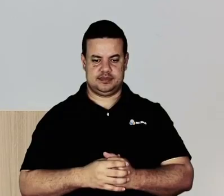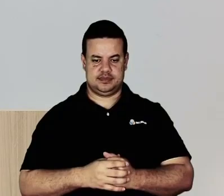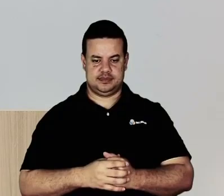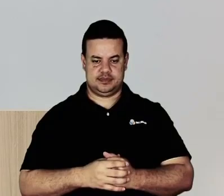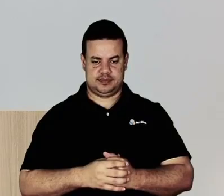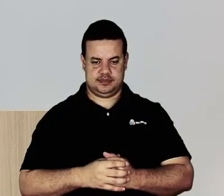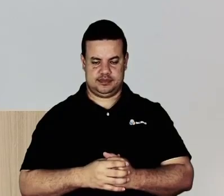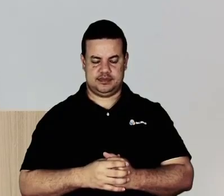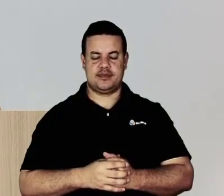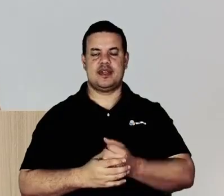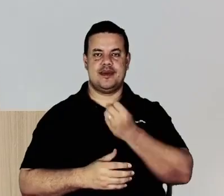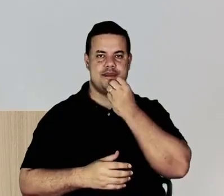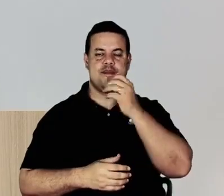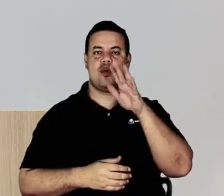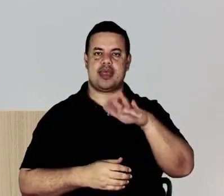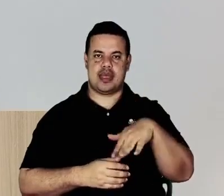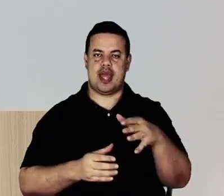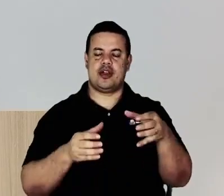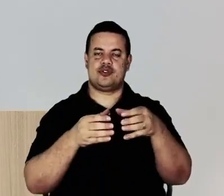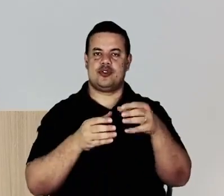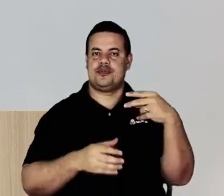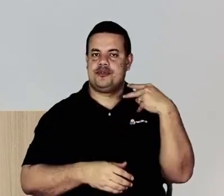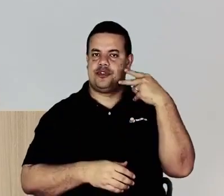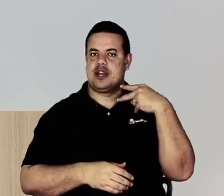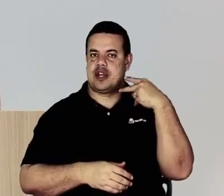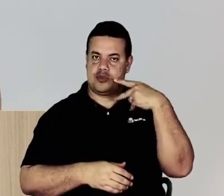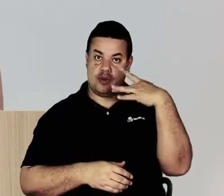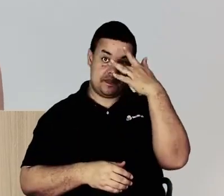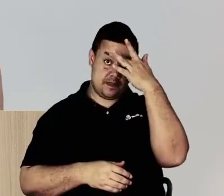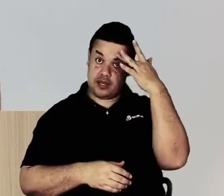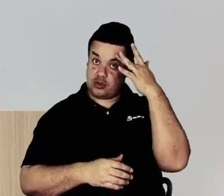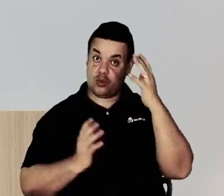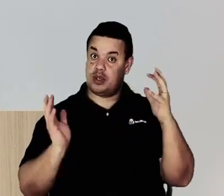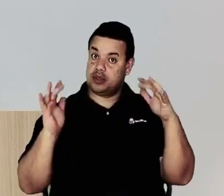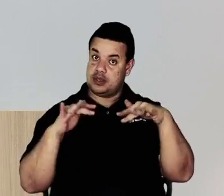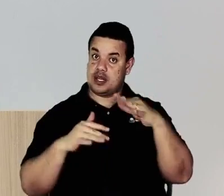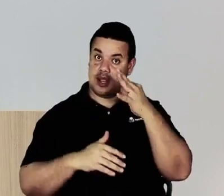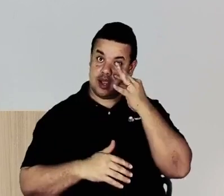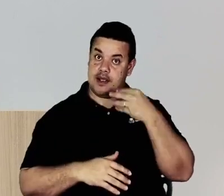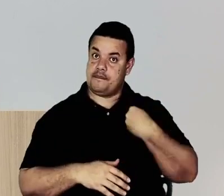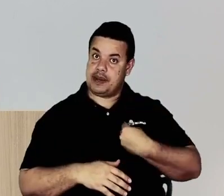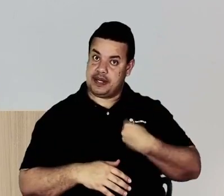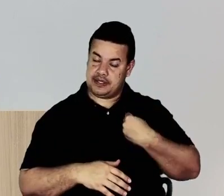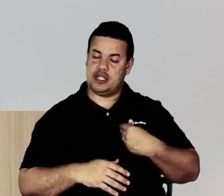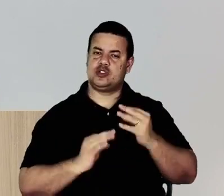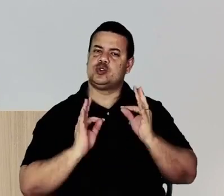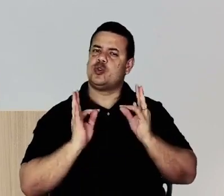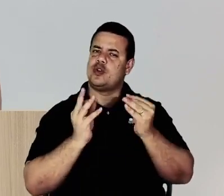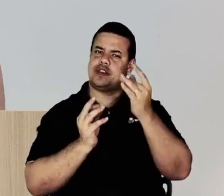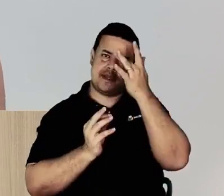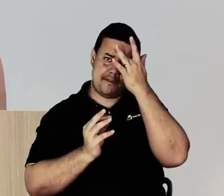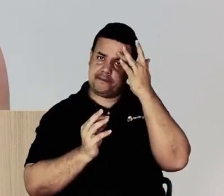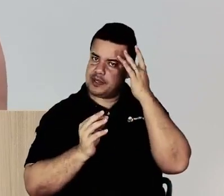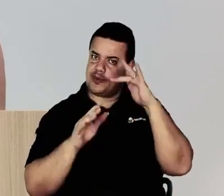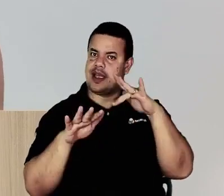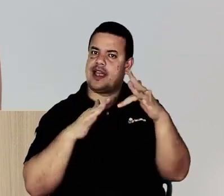Boa tarde, vereadores, público aqui presente e todos que nos acompanham por algum meio de